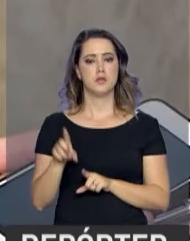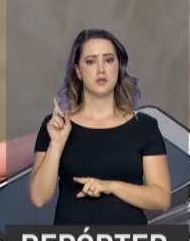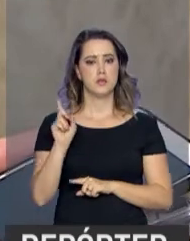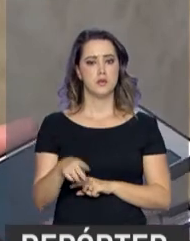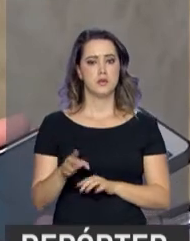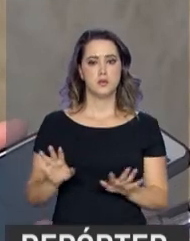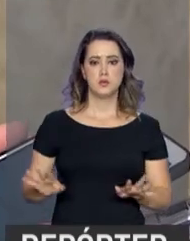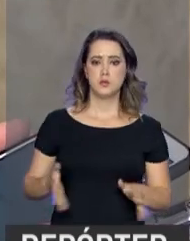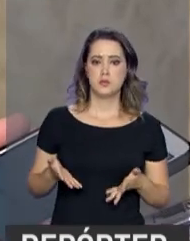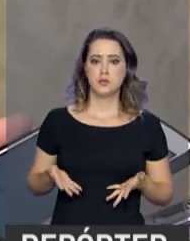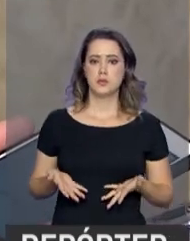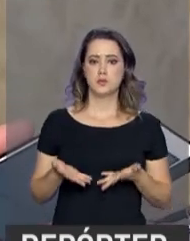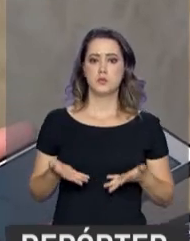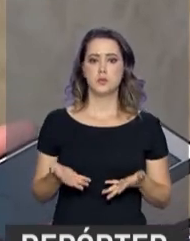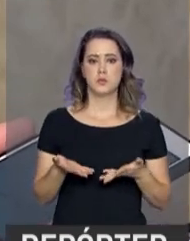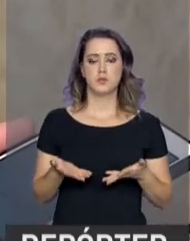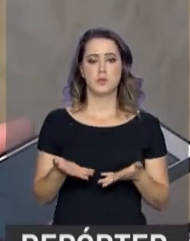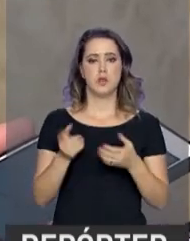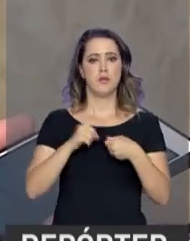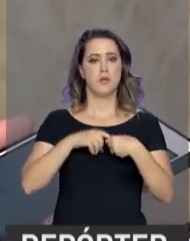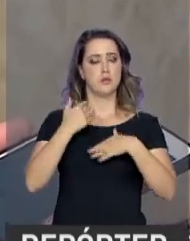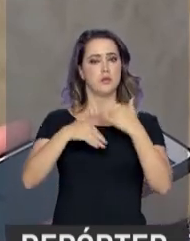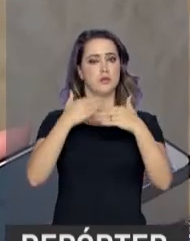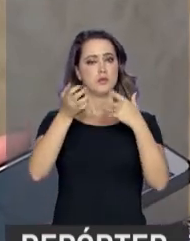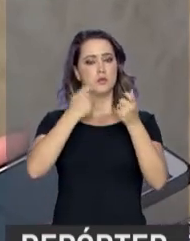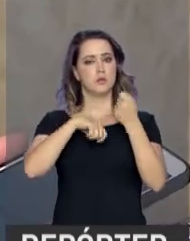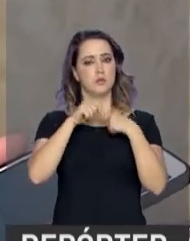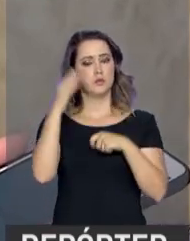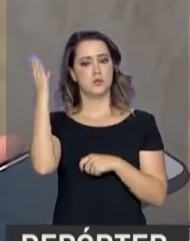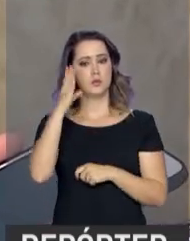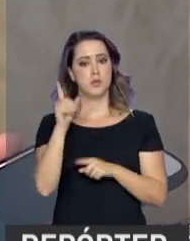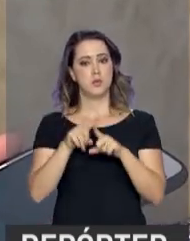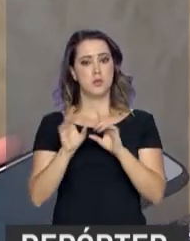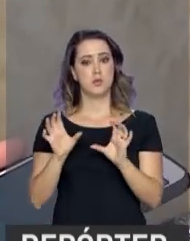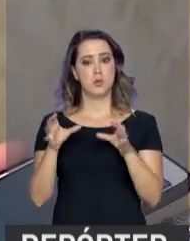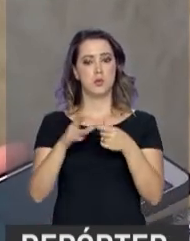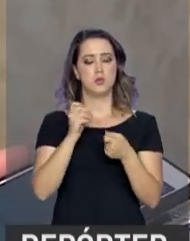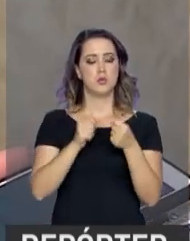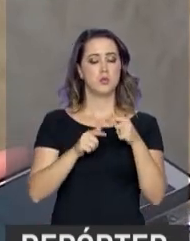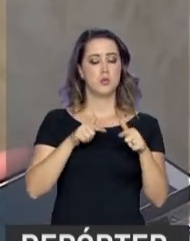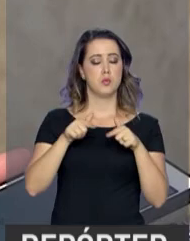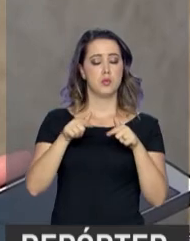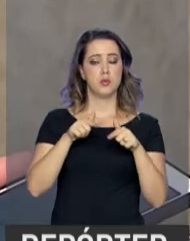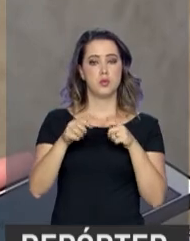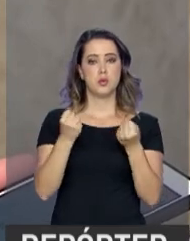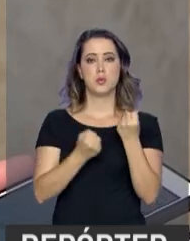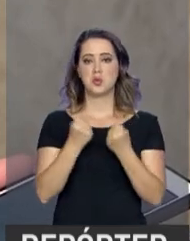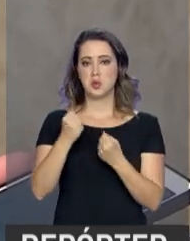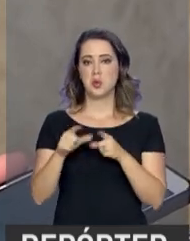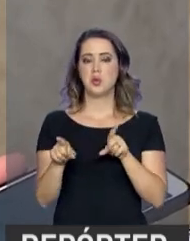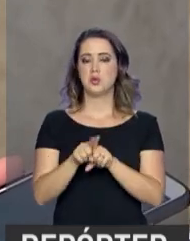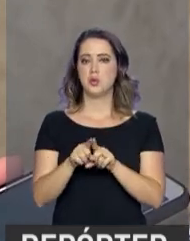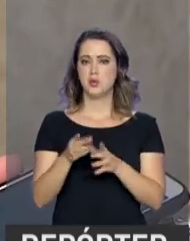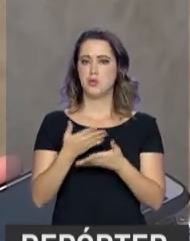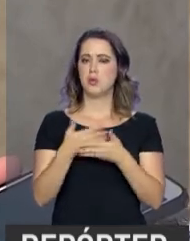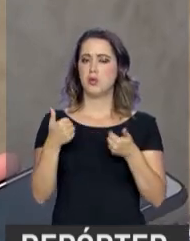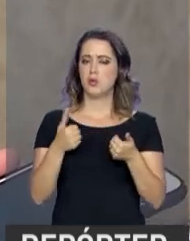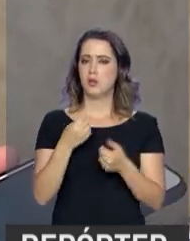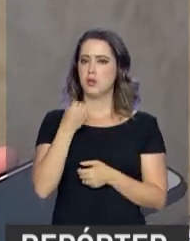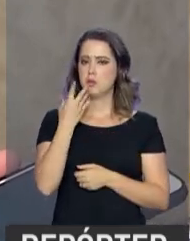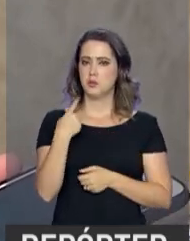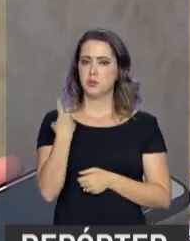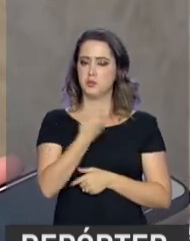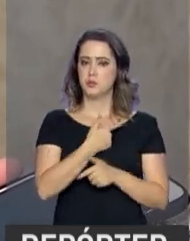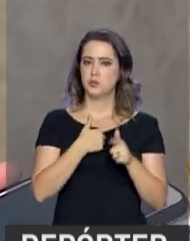promover a recuperação do país mas o setor automotivo especificamente tem reagido muito bem batemos recordes em